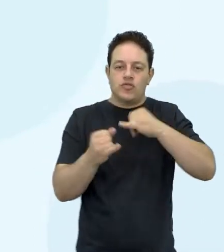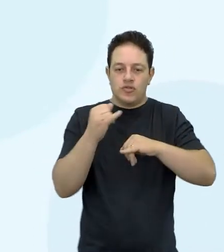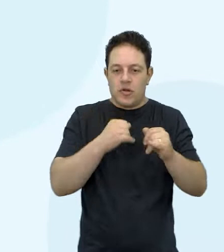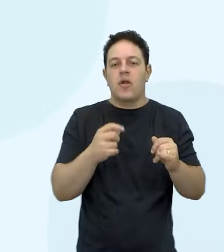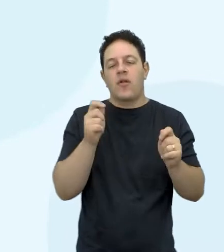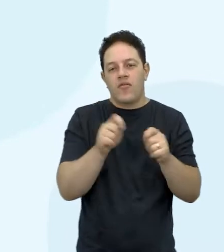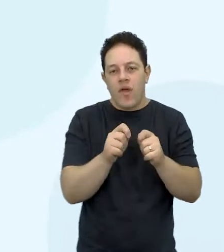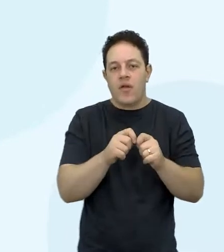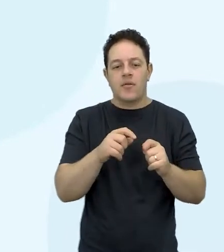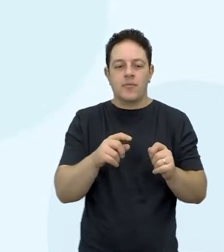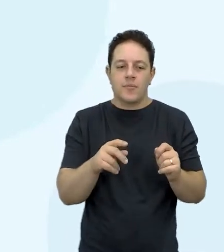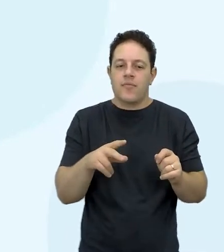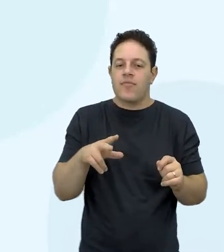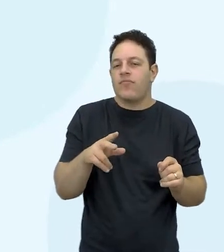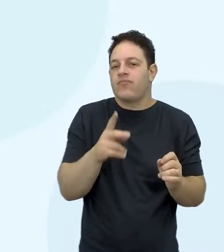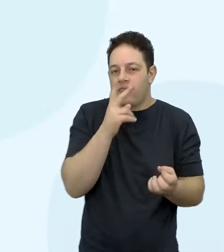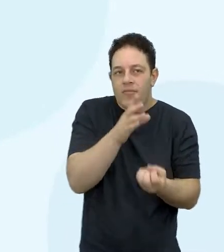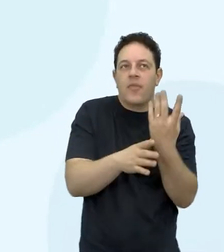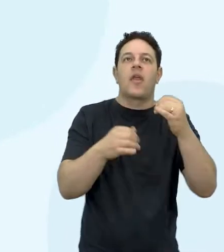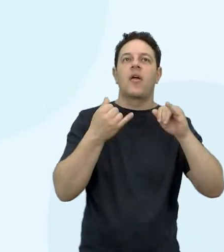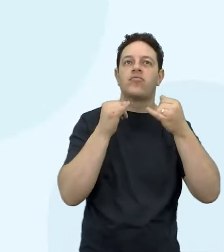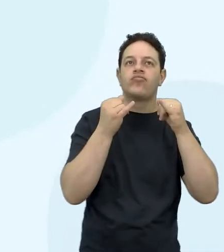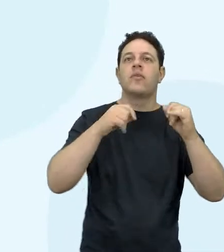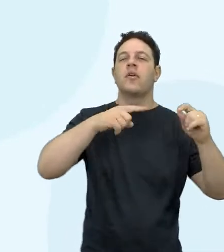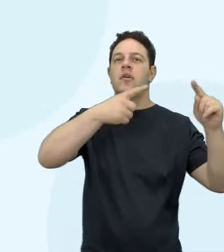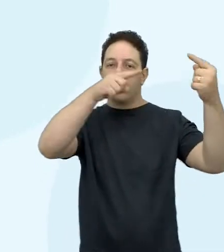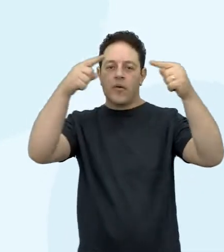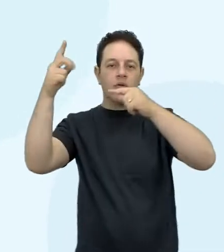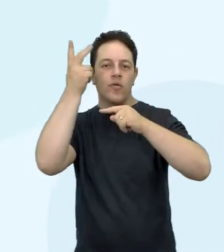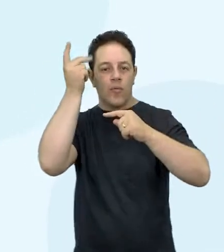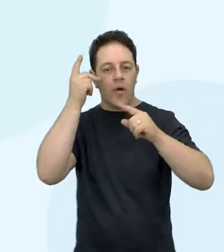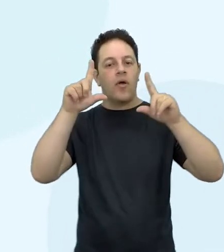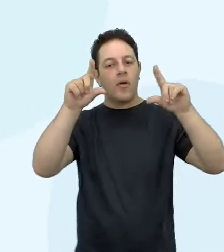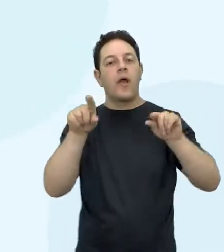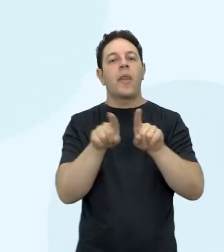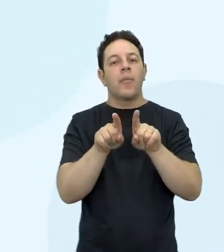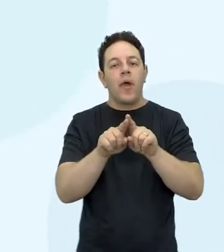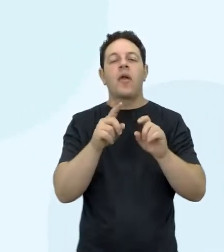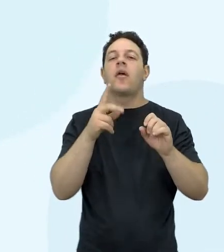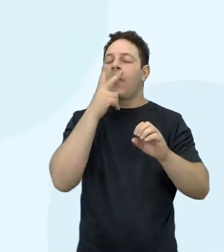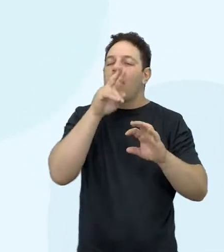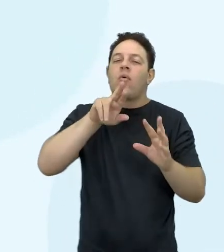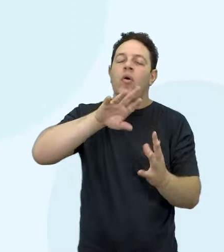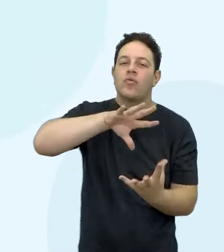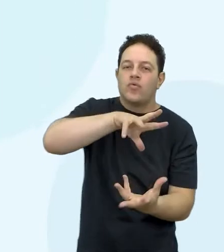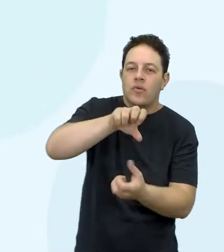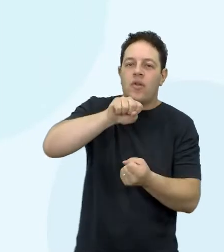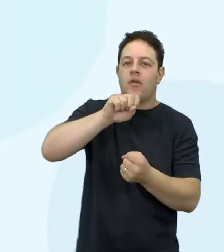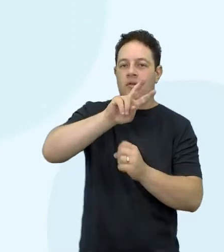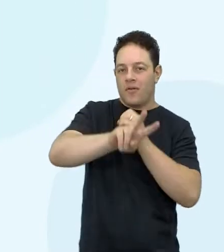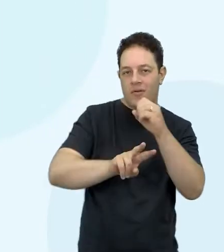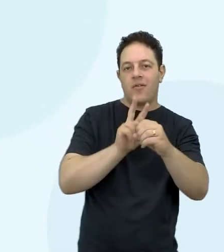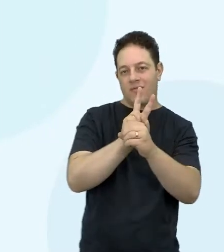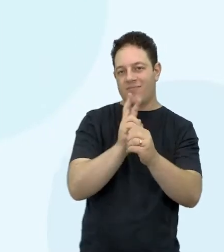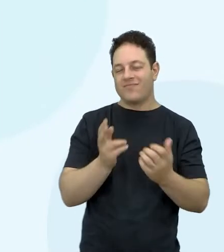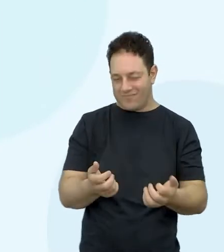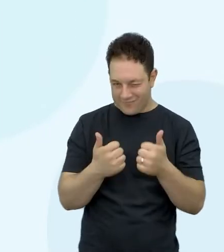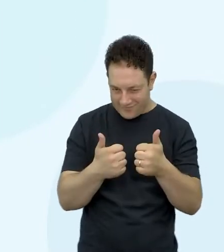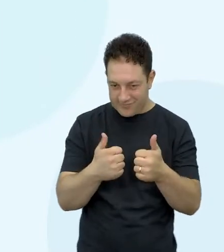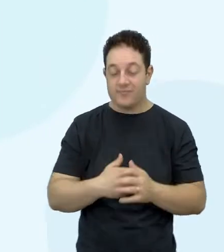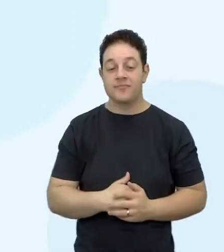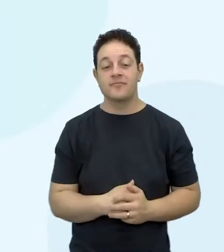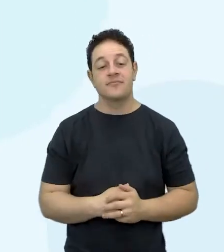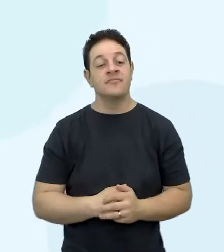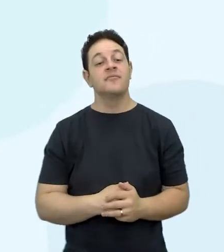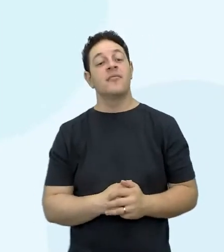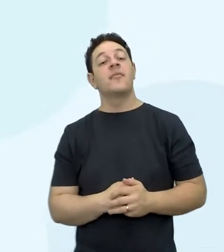independente de eletricidade, inclusive em pequena escala e de forma renovável, porque os combustíveis não são, né, os fósseis.